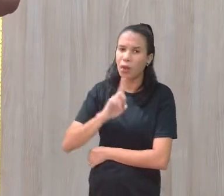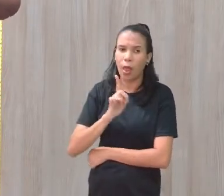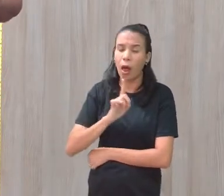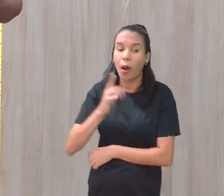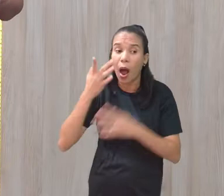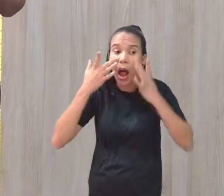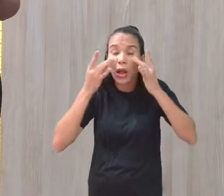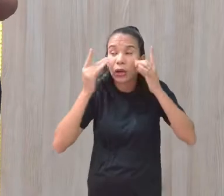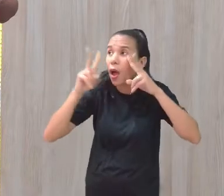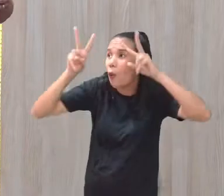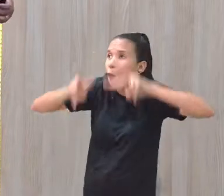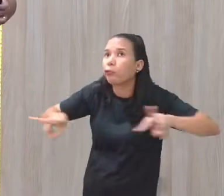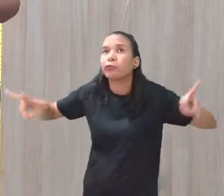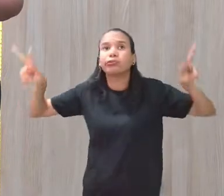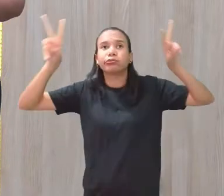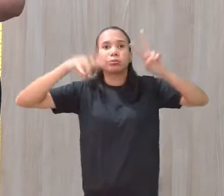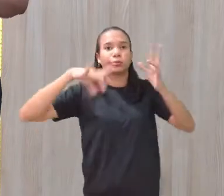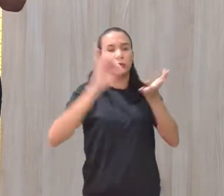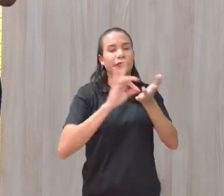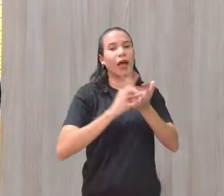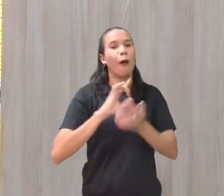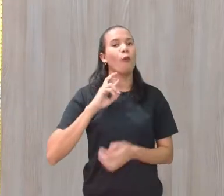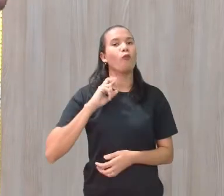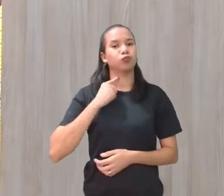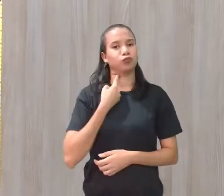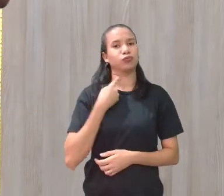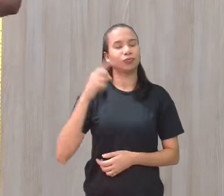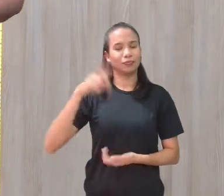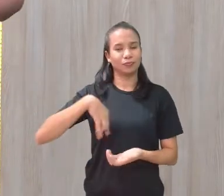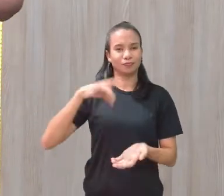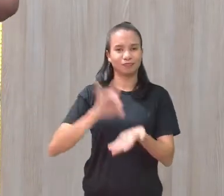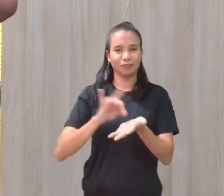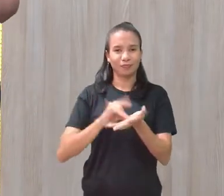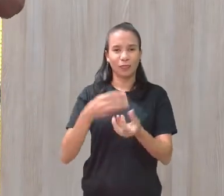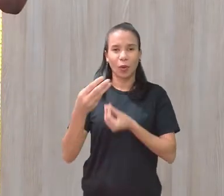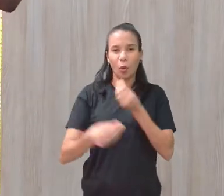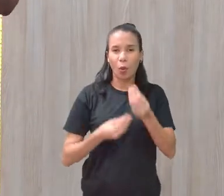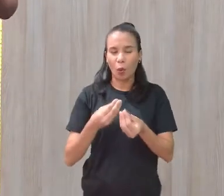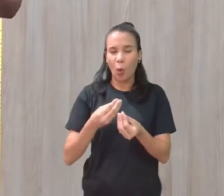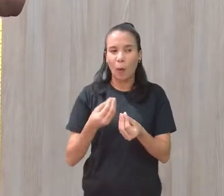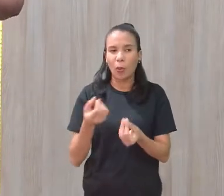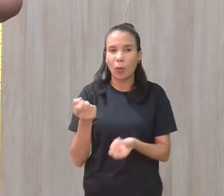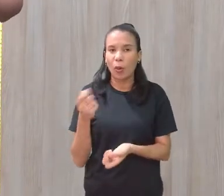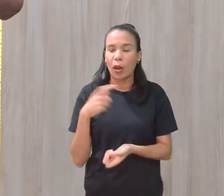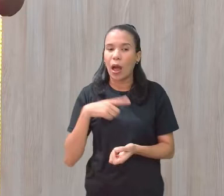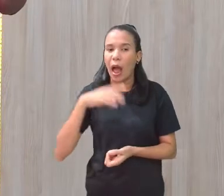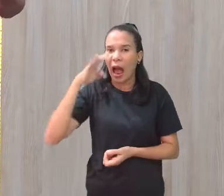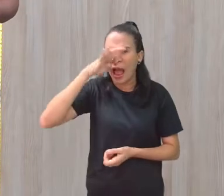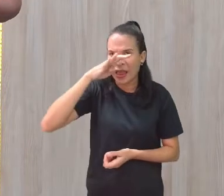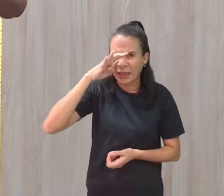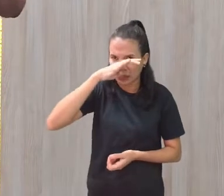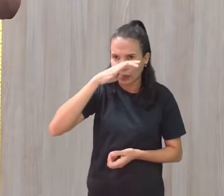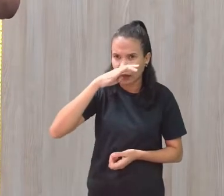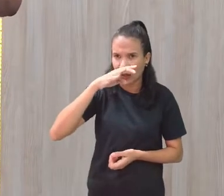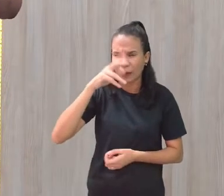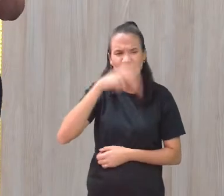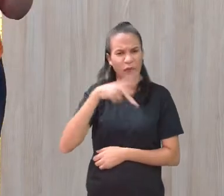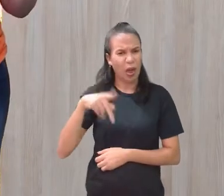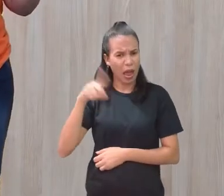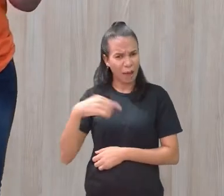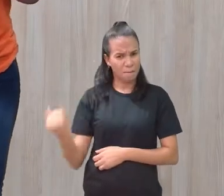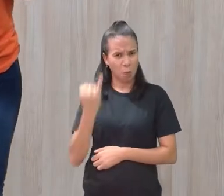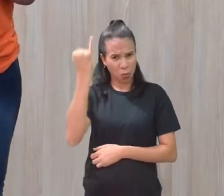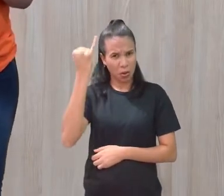estão ao nosso redor que realmente está poluída. Essa seria a sátira da charge. Professor, isso é importante para